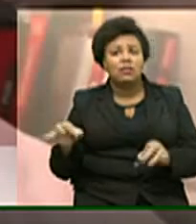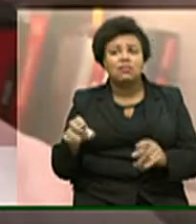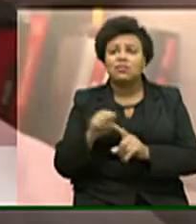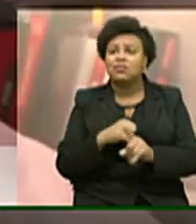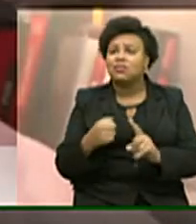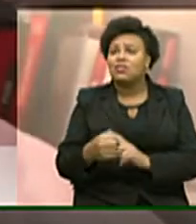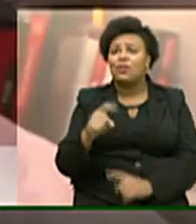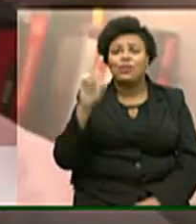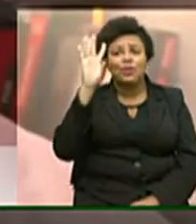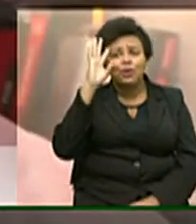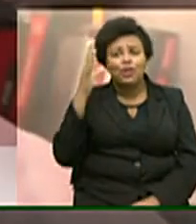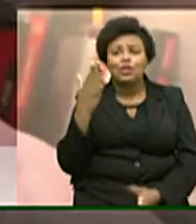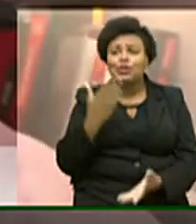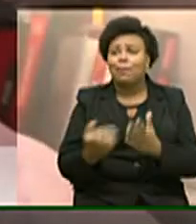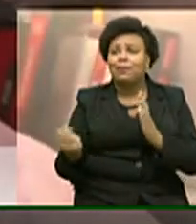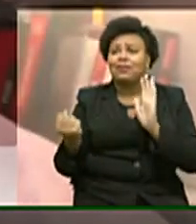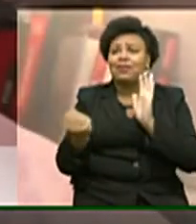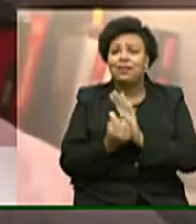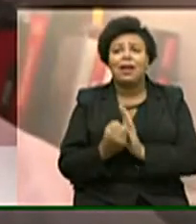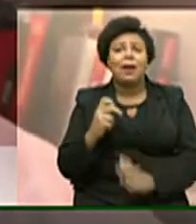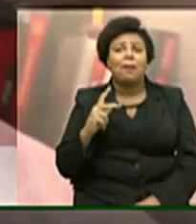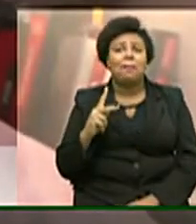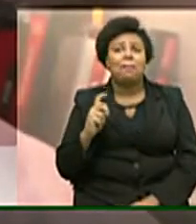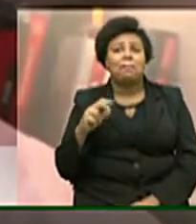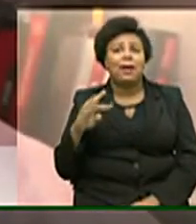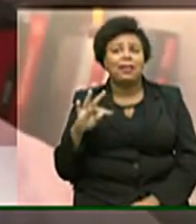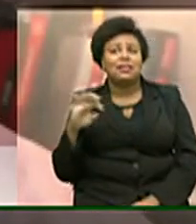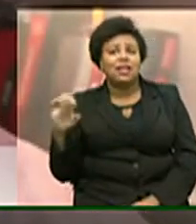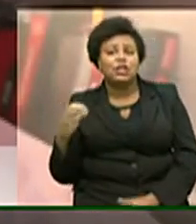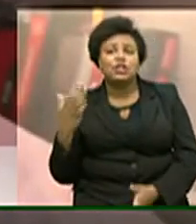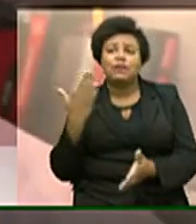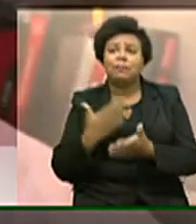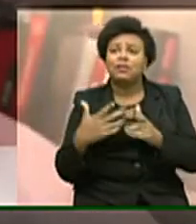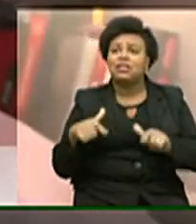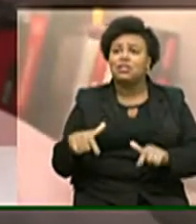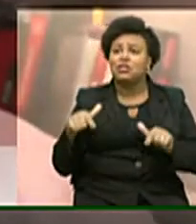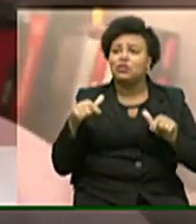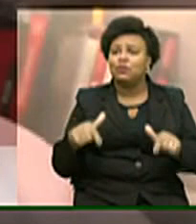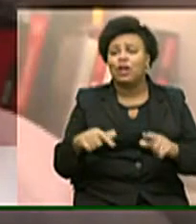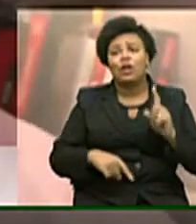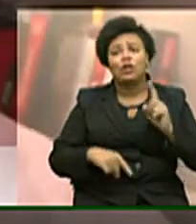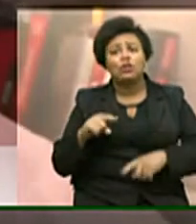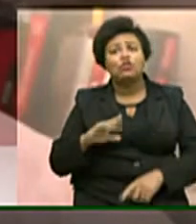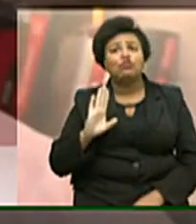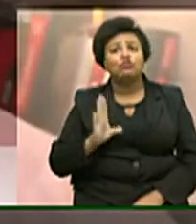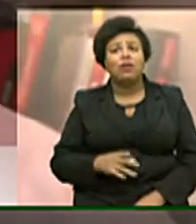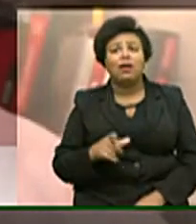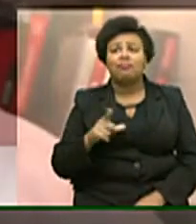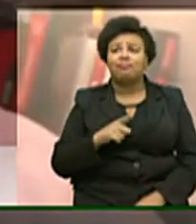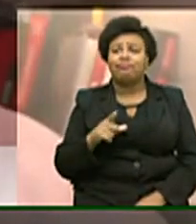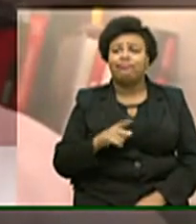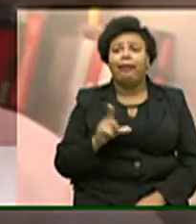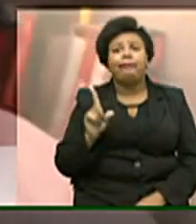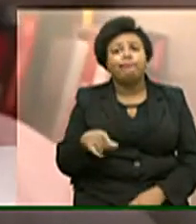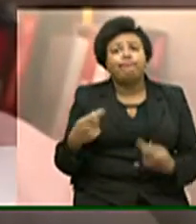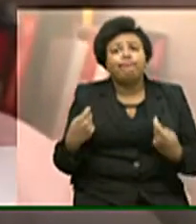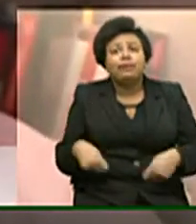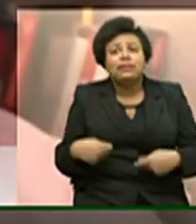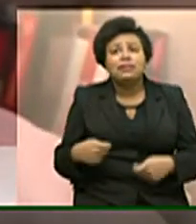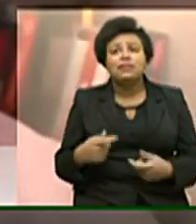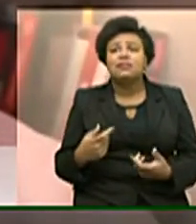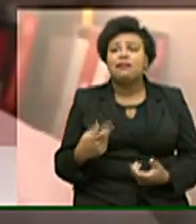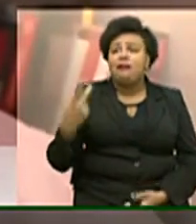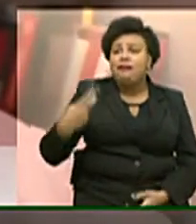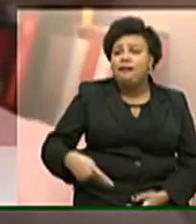porque nós vamos perder as patentes, vamos perder a certificação dos produtos que já existem, né? Então, é preciso que a